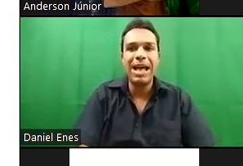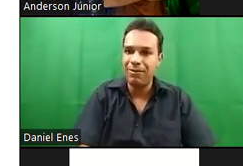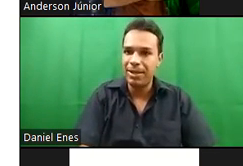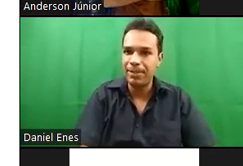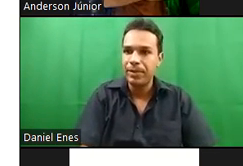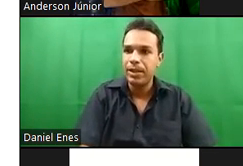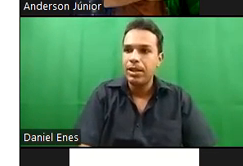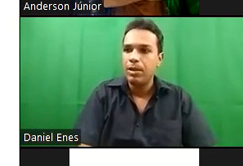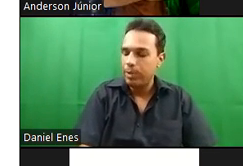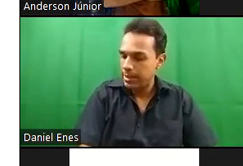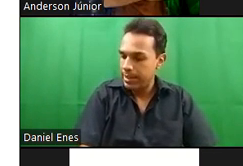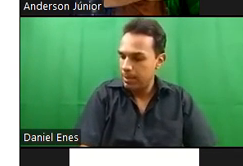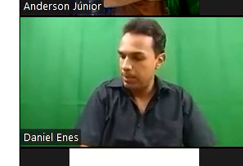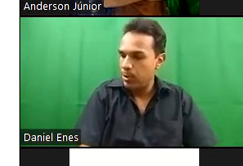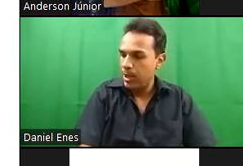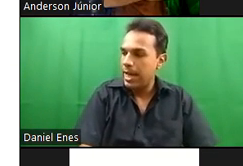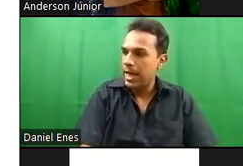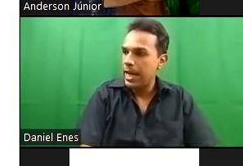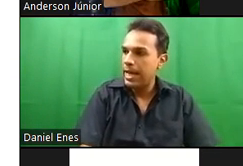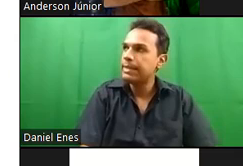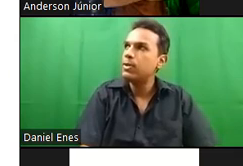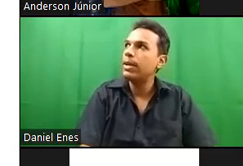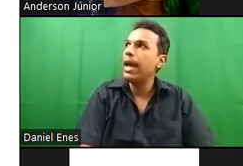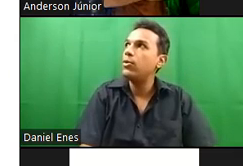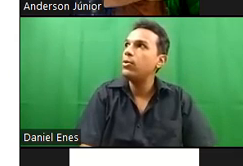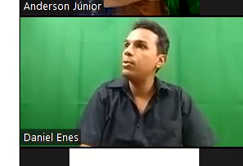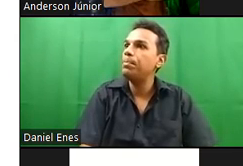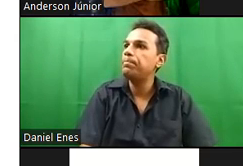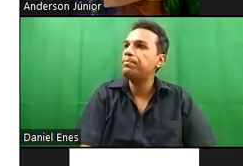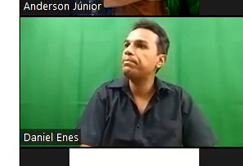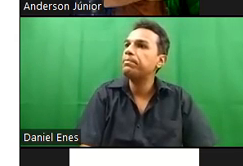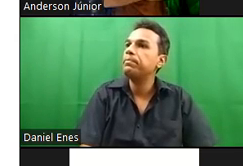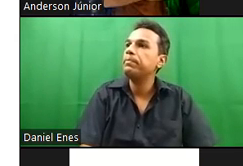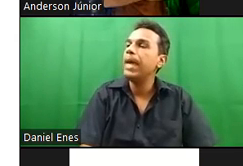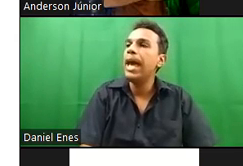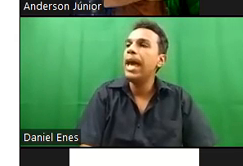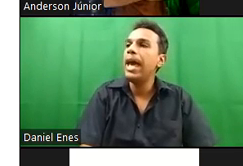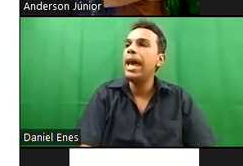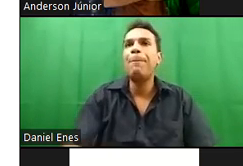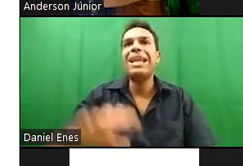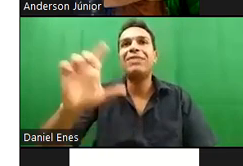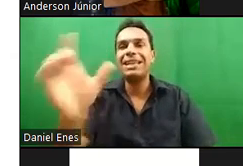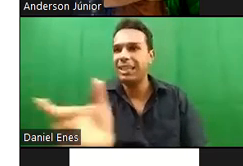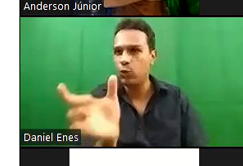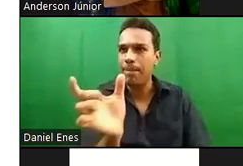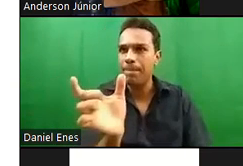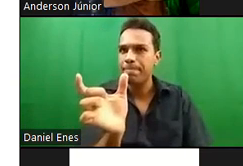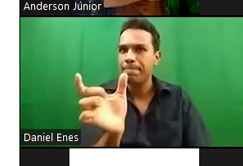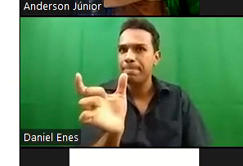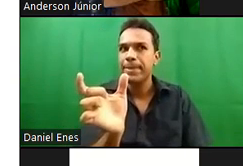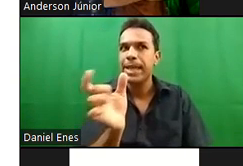uma palavra? Por exemplo, se eu quero a palavra